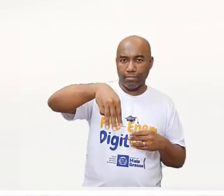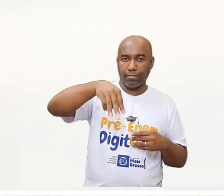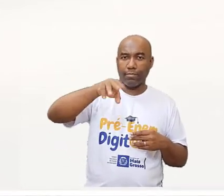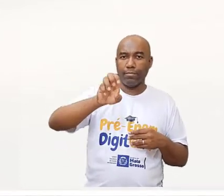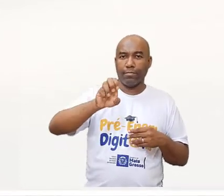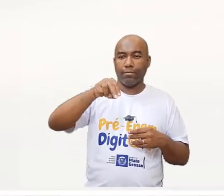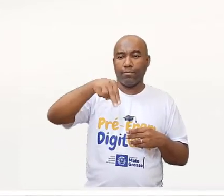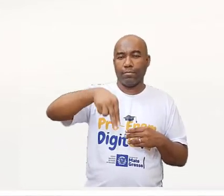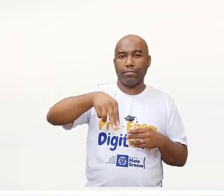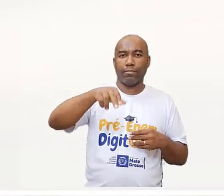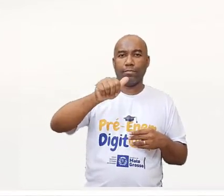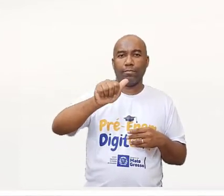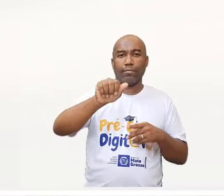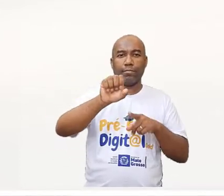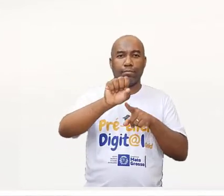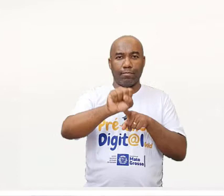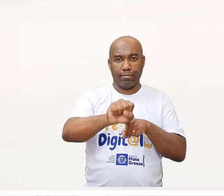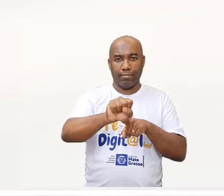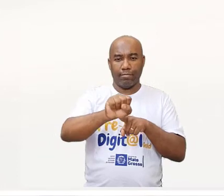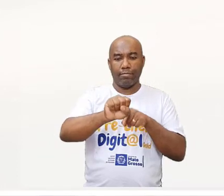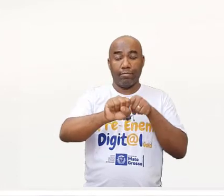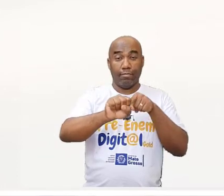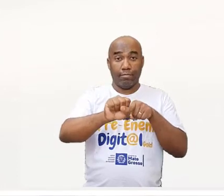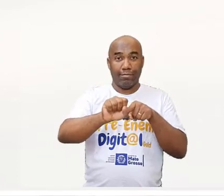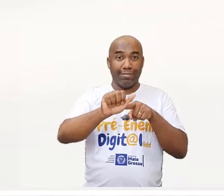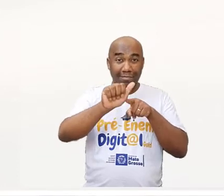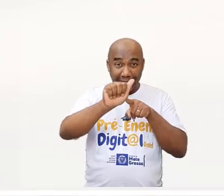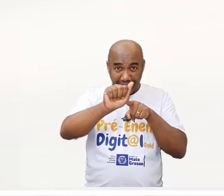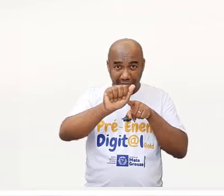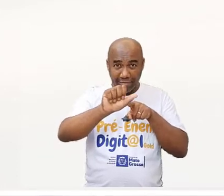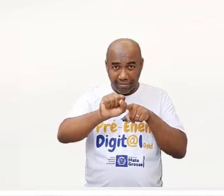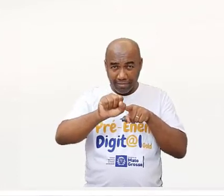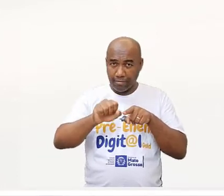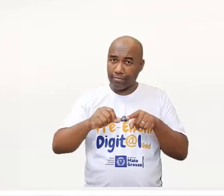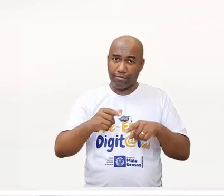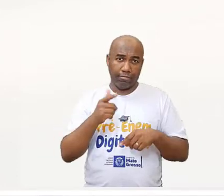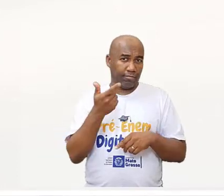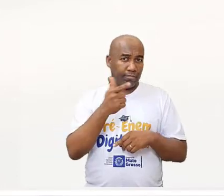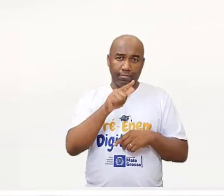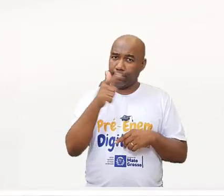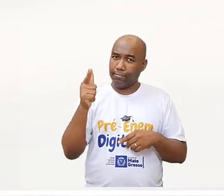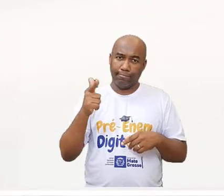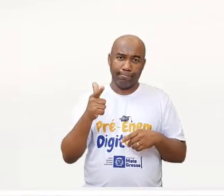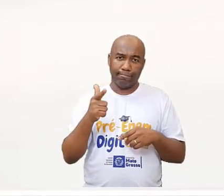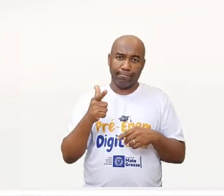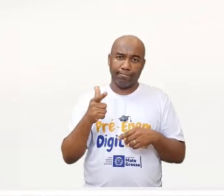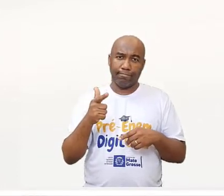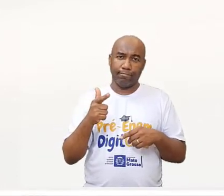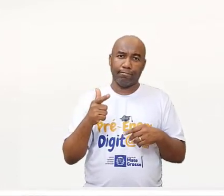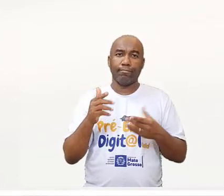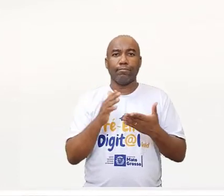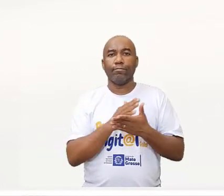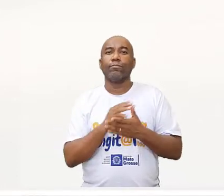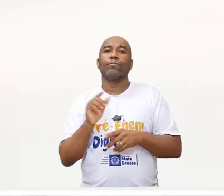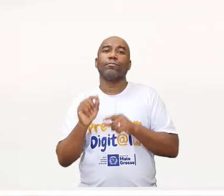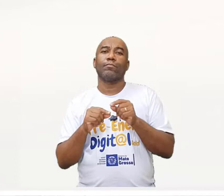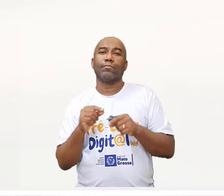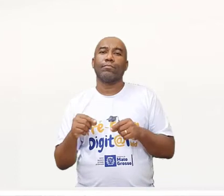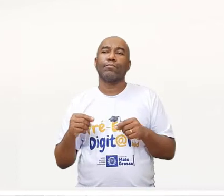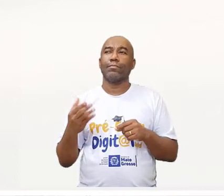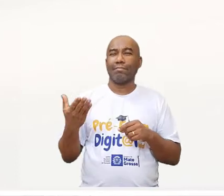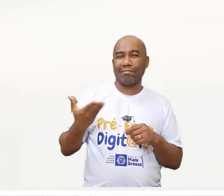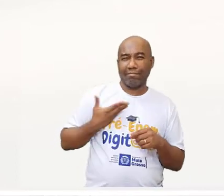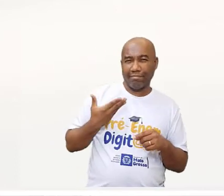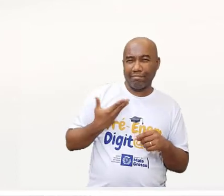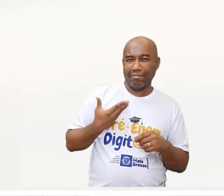até um meme, algumas expressões, algumas gírias que fala: miga, seja